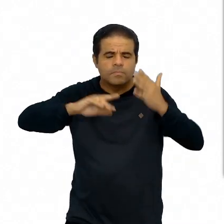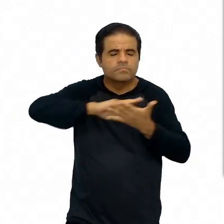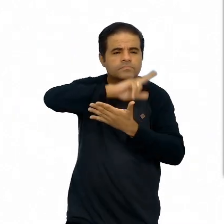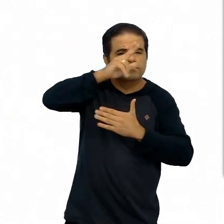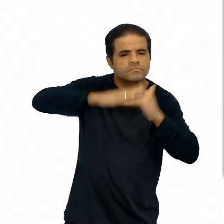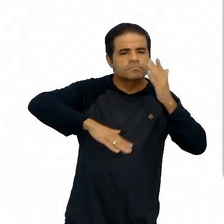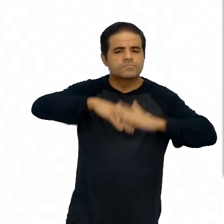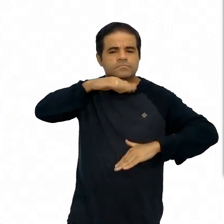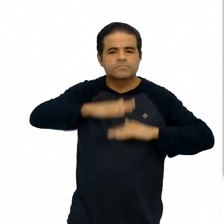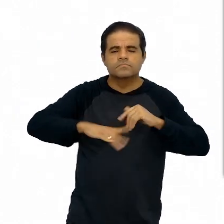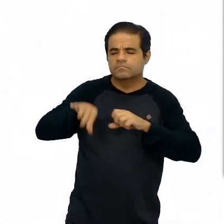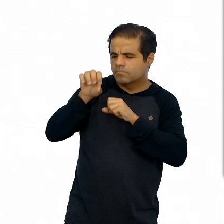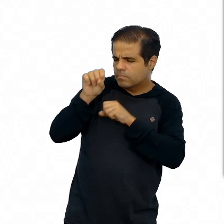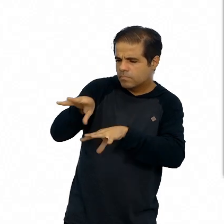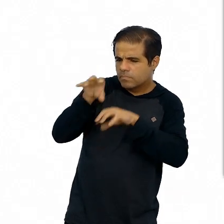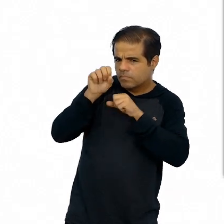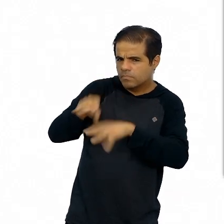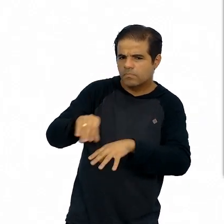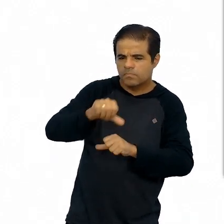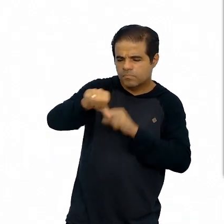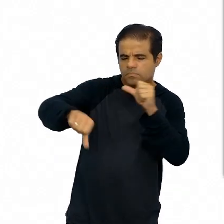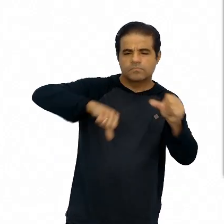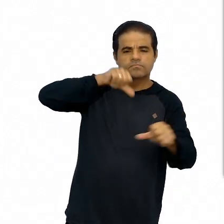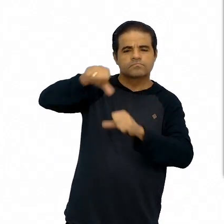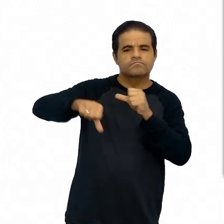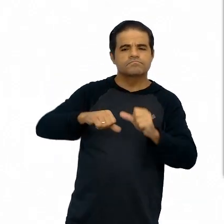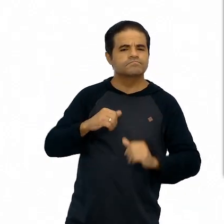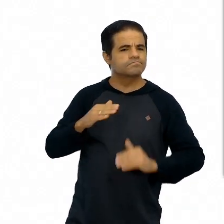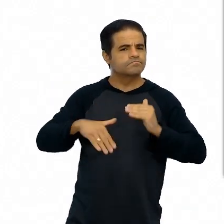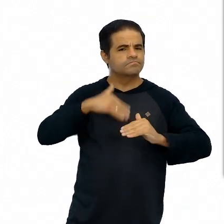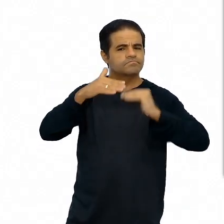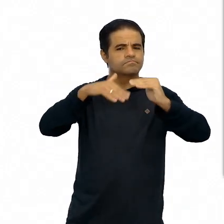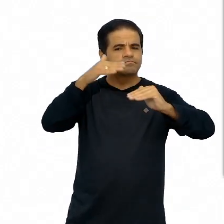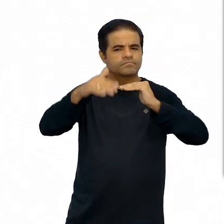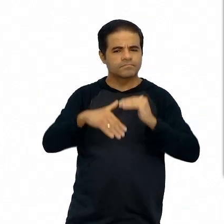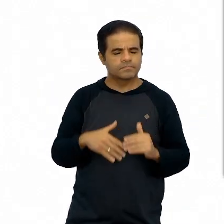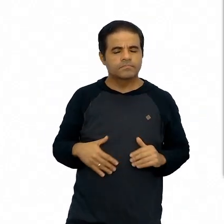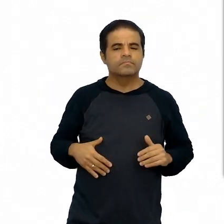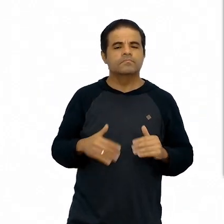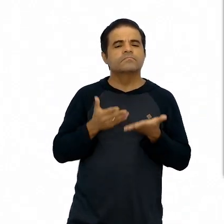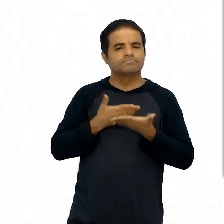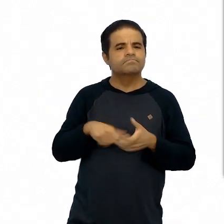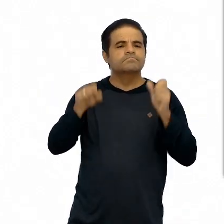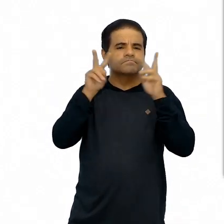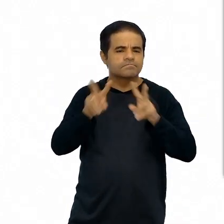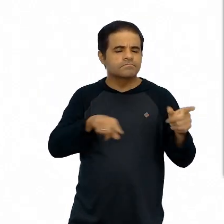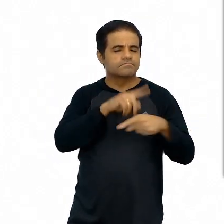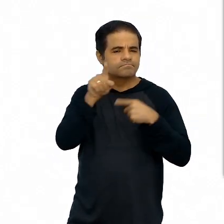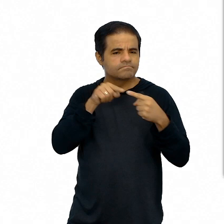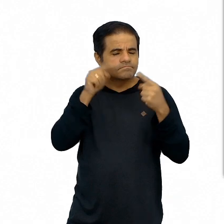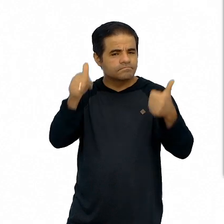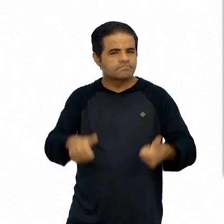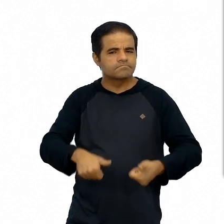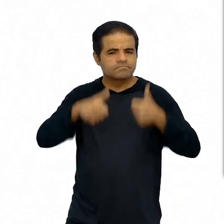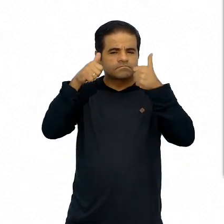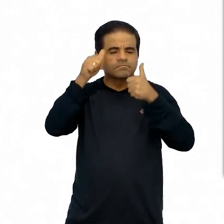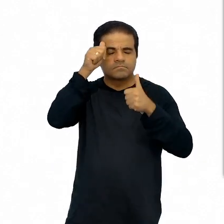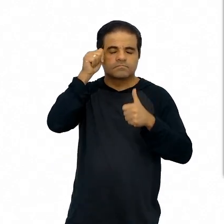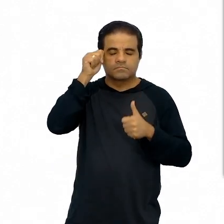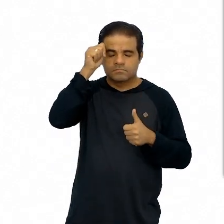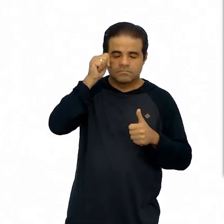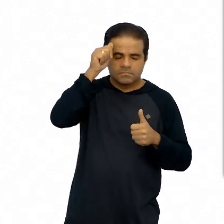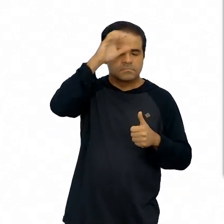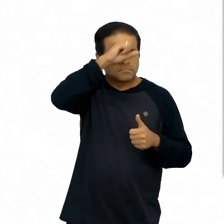práticas educativas e sua transformação em um processo sinérgico visando a melhoria da aprendizagem